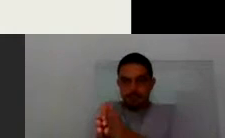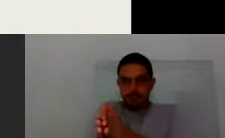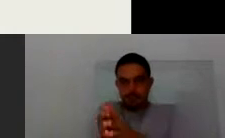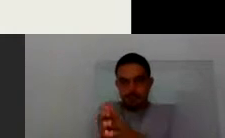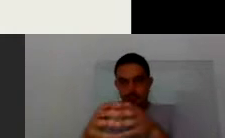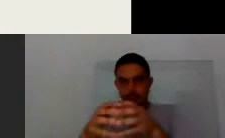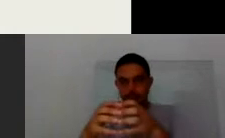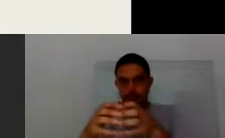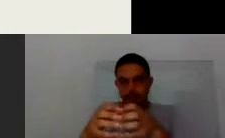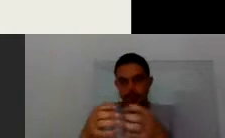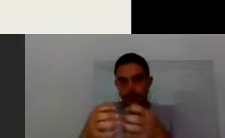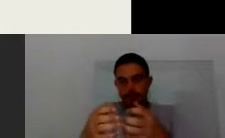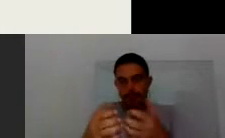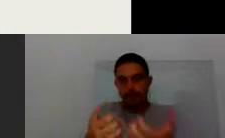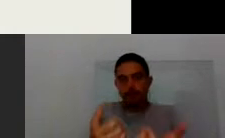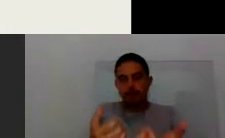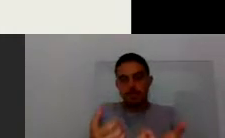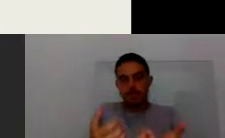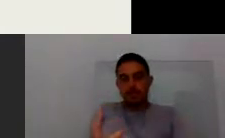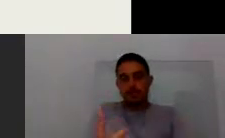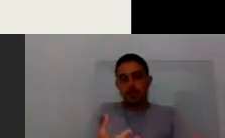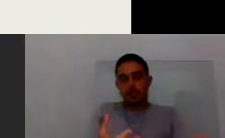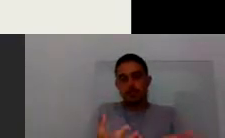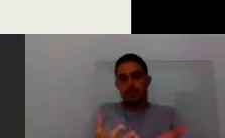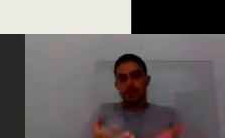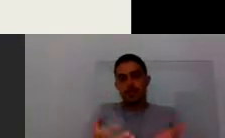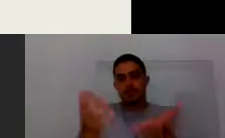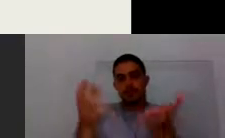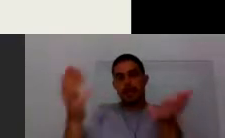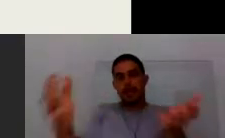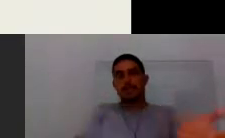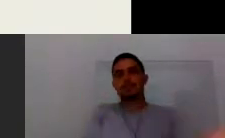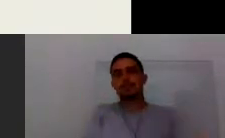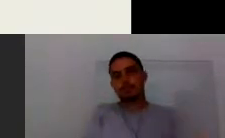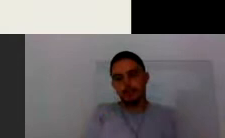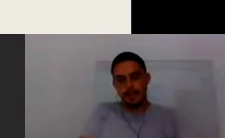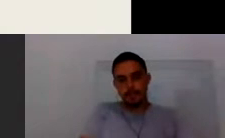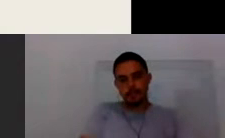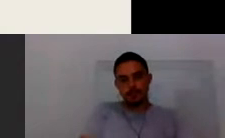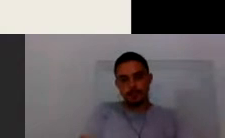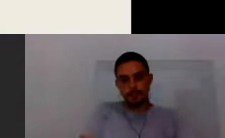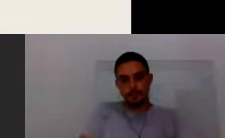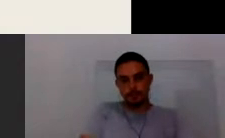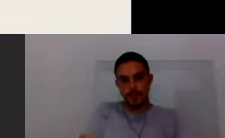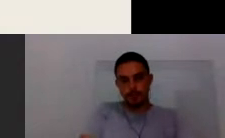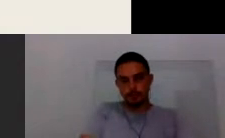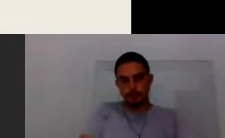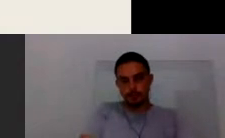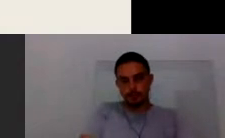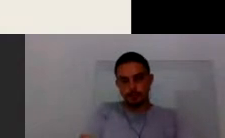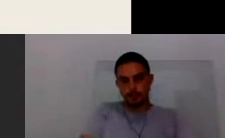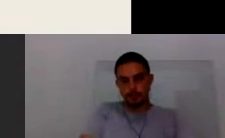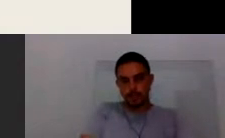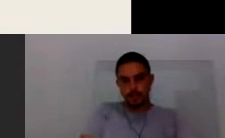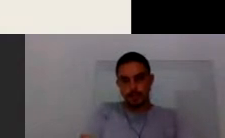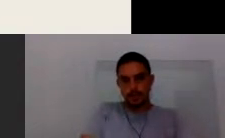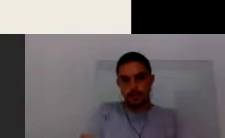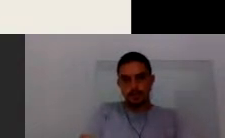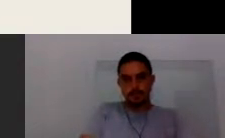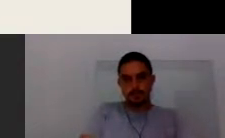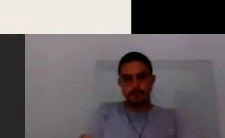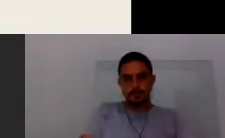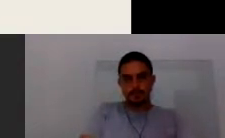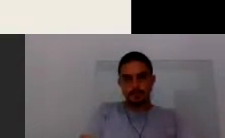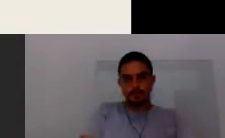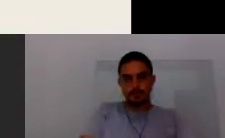Esse processo dá origem a um fenômeno que a gente chama de redistribuição da água no solo, tá?